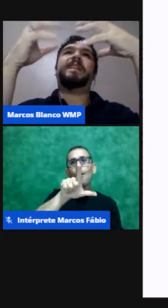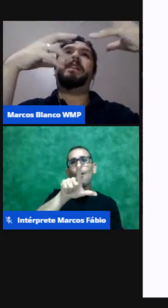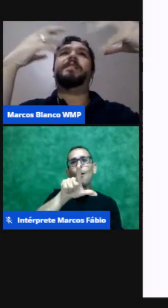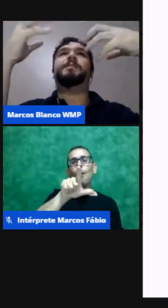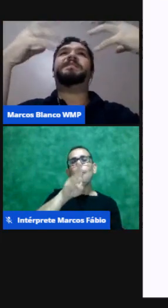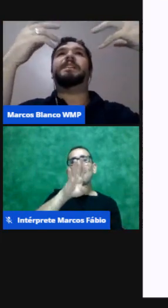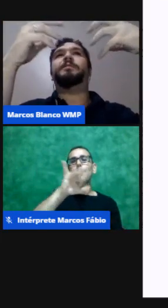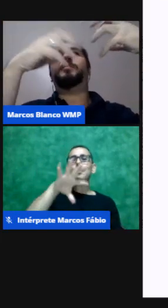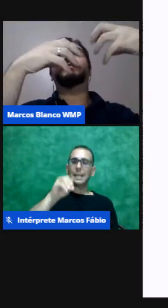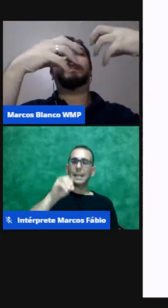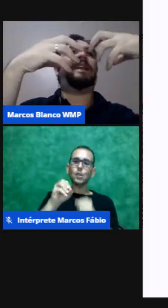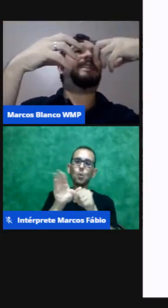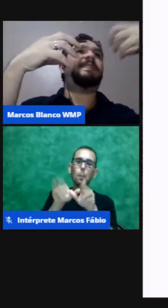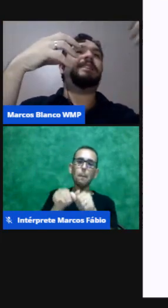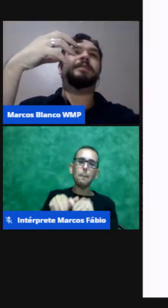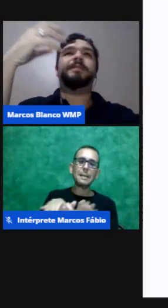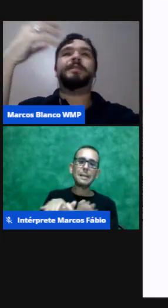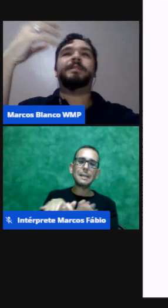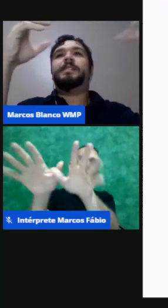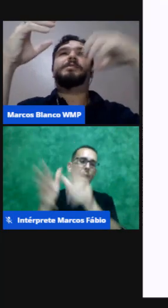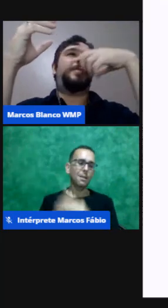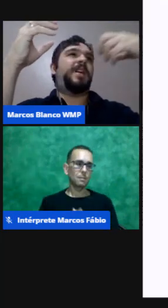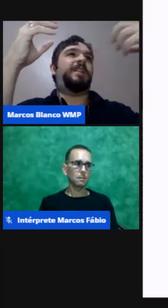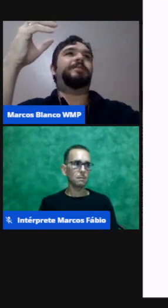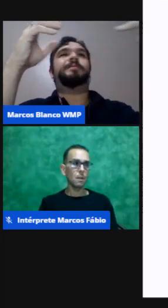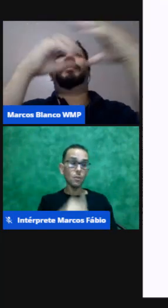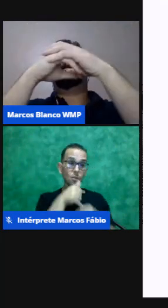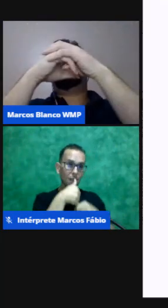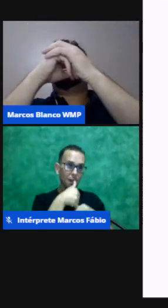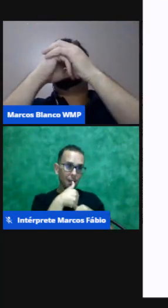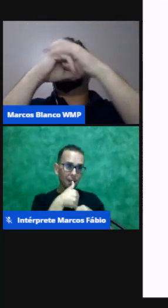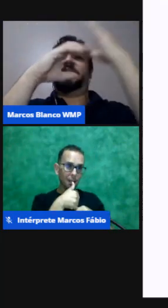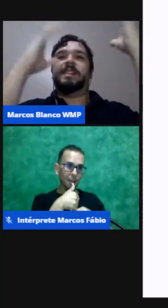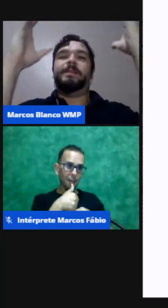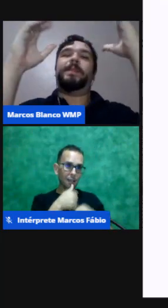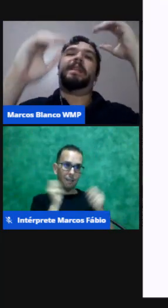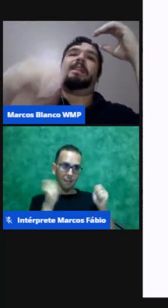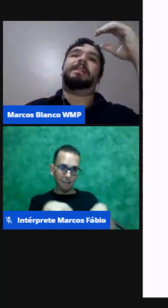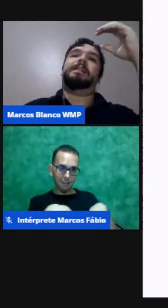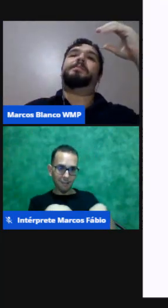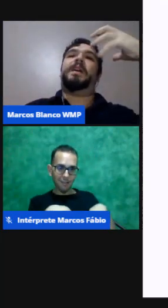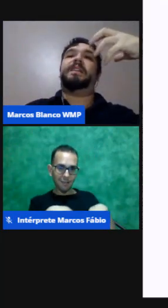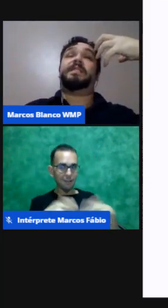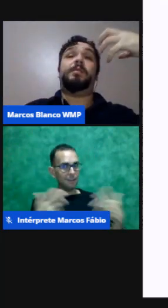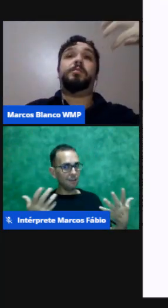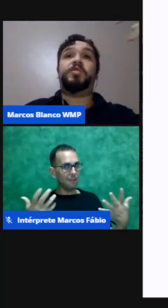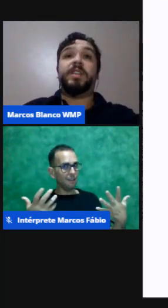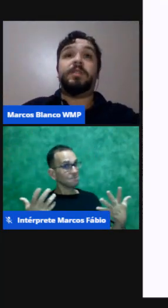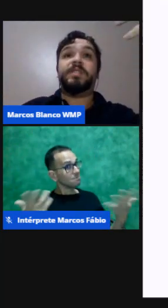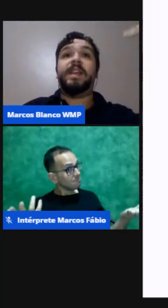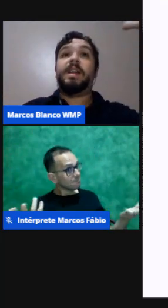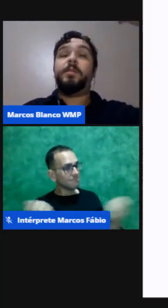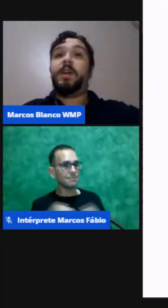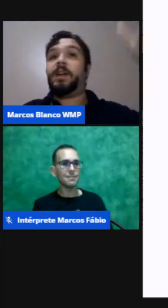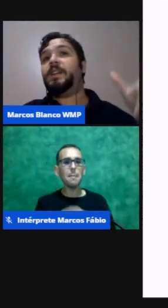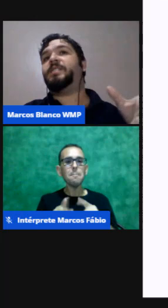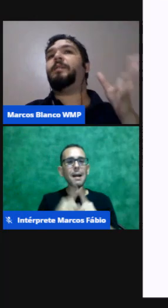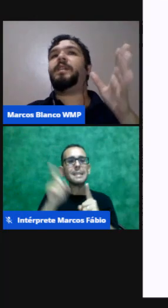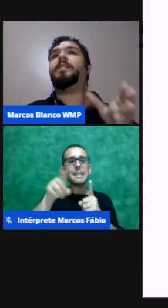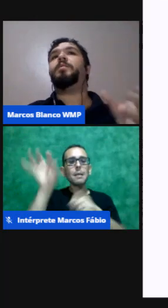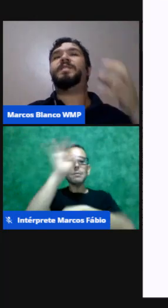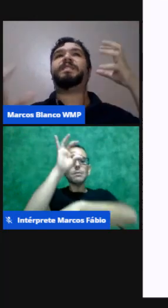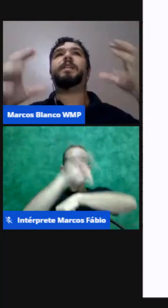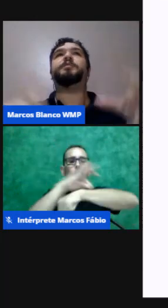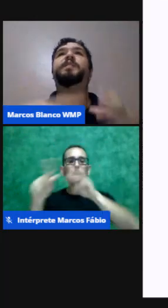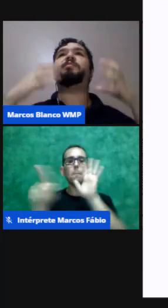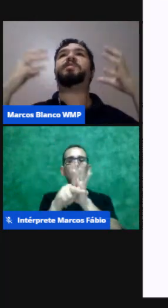isso aqui é o volbito pantaneiro? Imagina, com um tererezinho tomando. Imagina. Mas são mosquitos de Campo